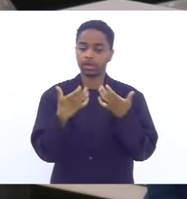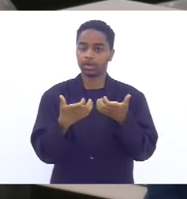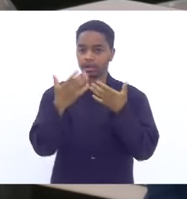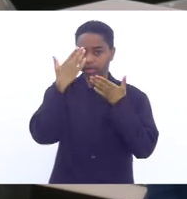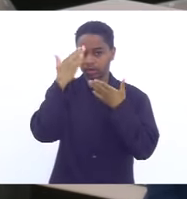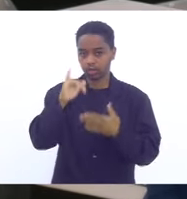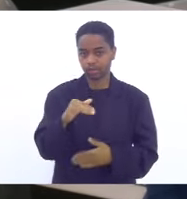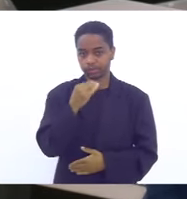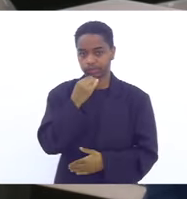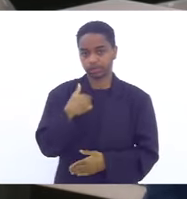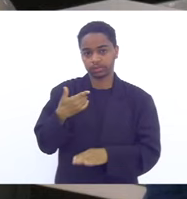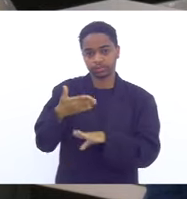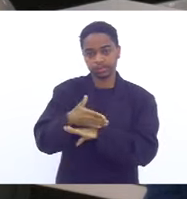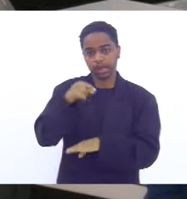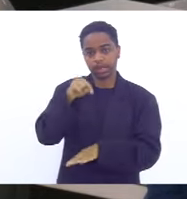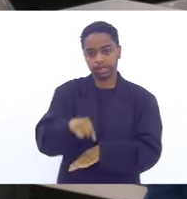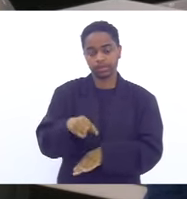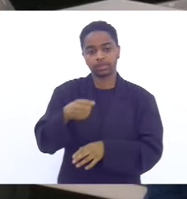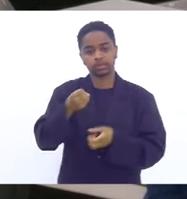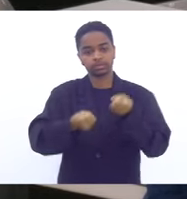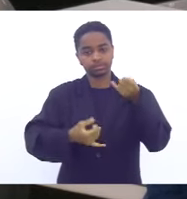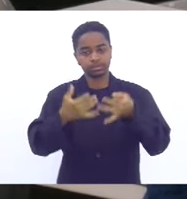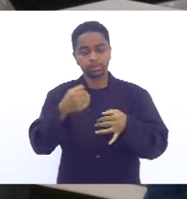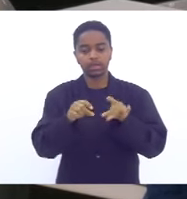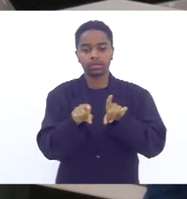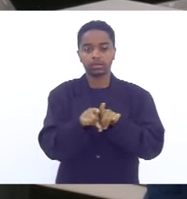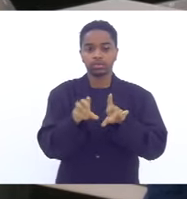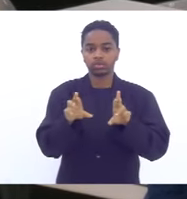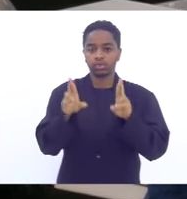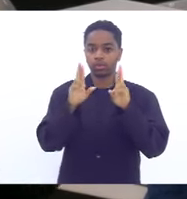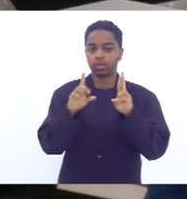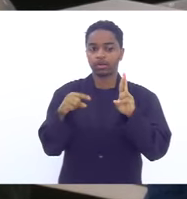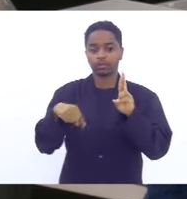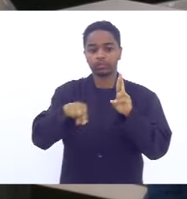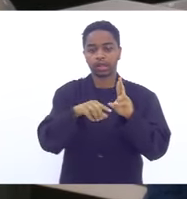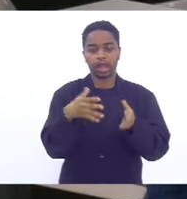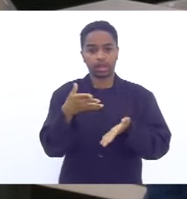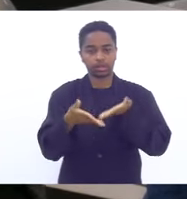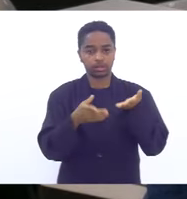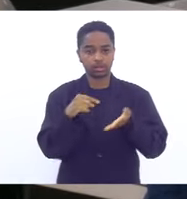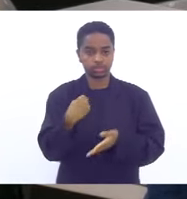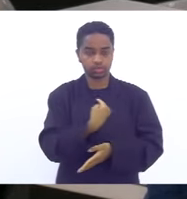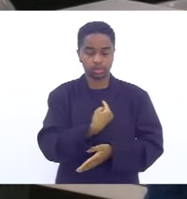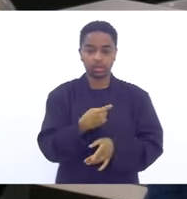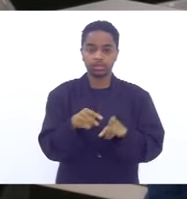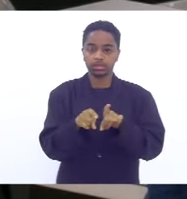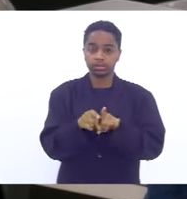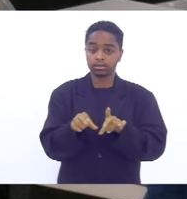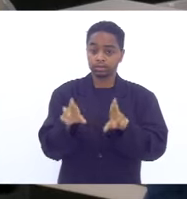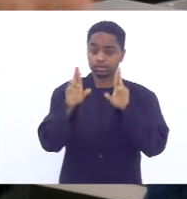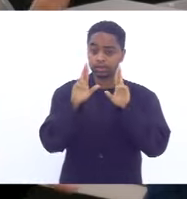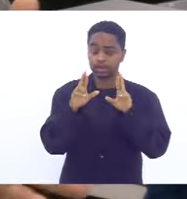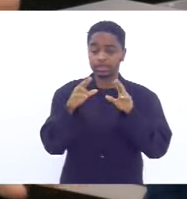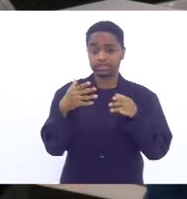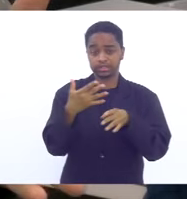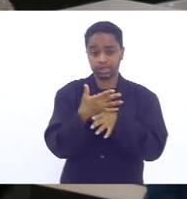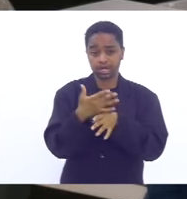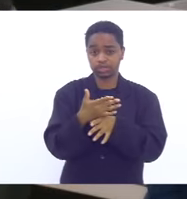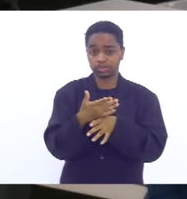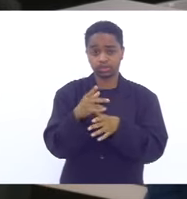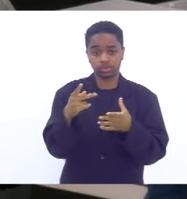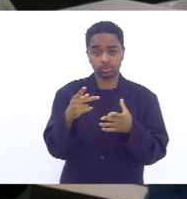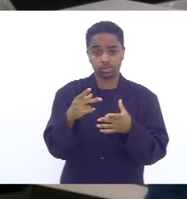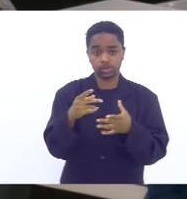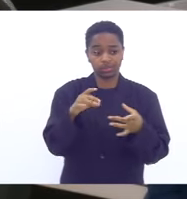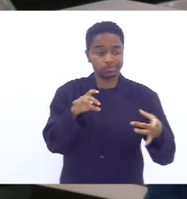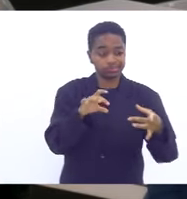oportunidade de estar aqui fazendo esse relato. Espero que a gente possa ser atendido e que a nossa cidade não seja submissa mais à Barra Mansa, porque